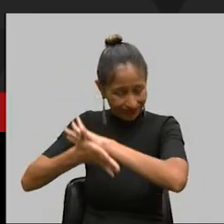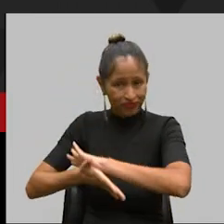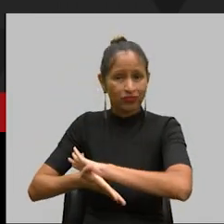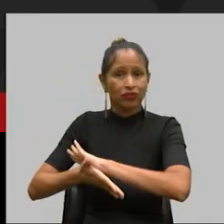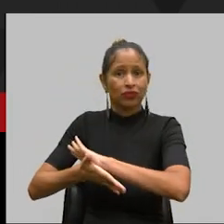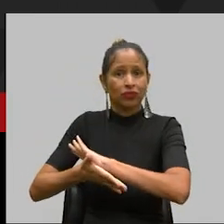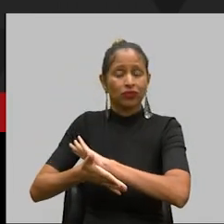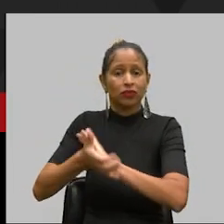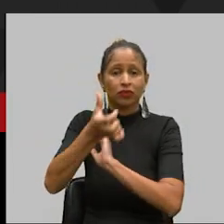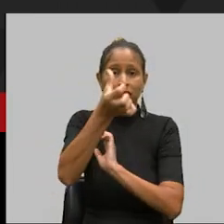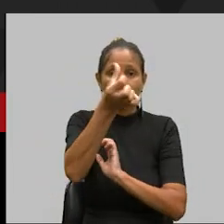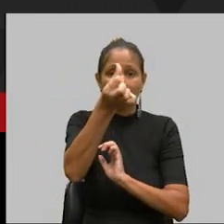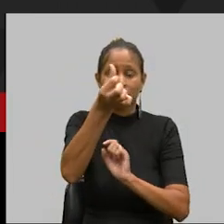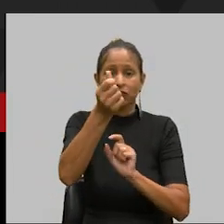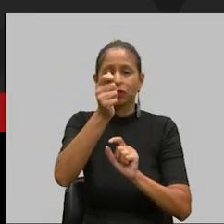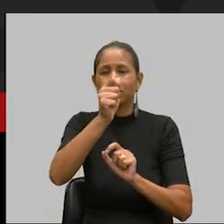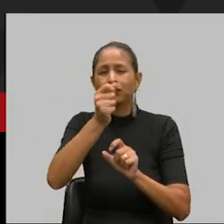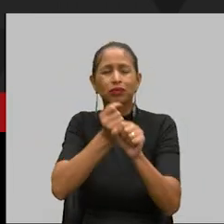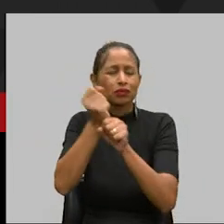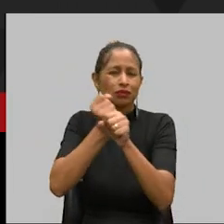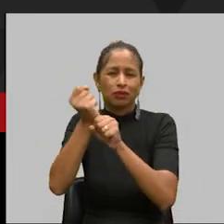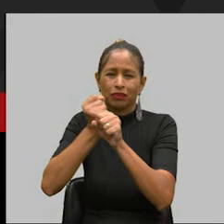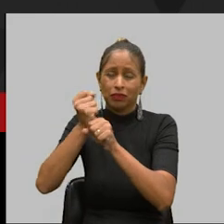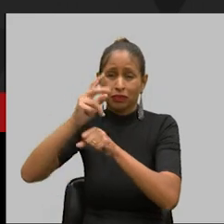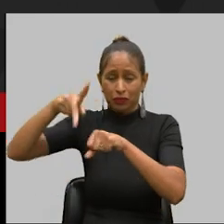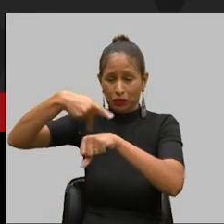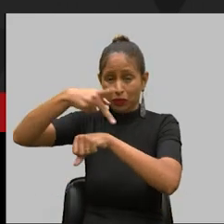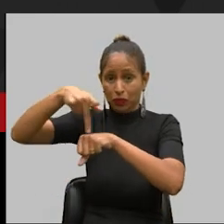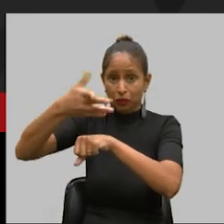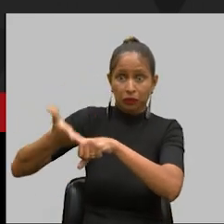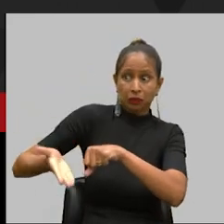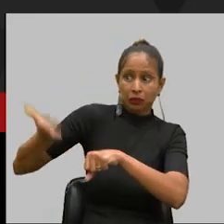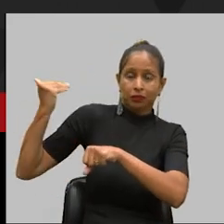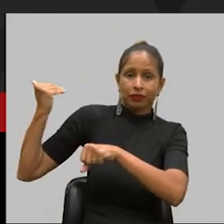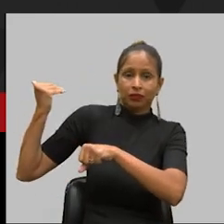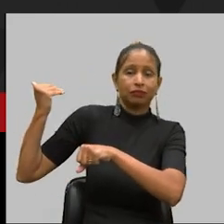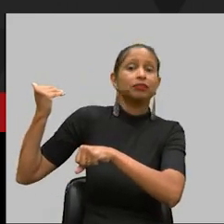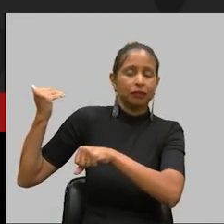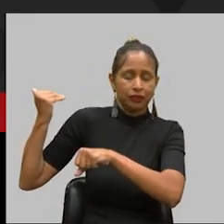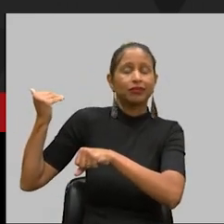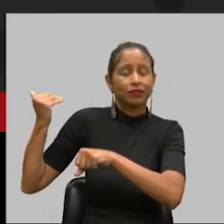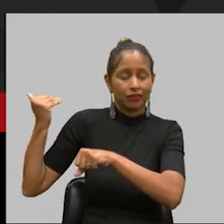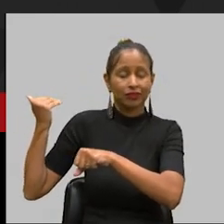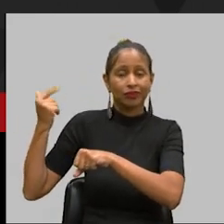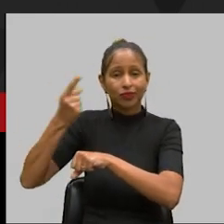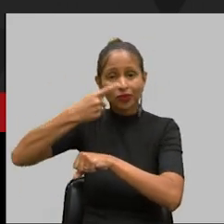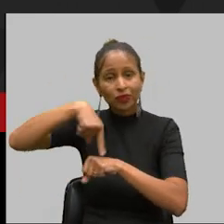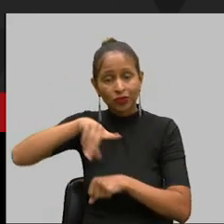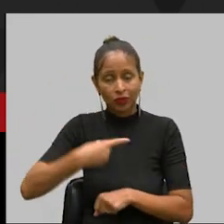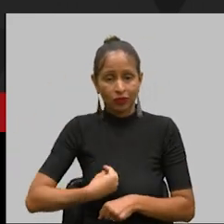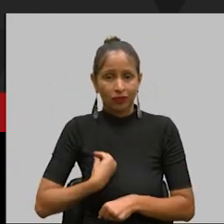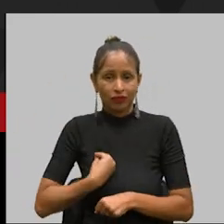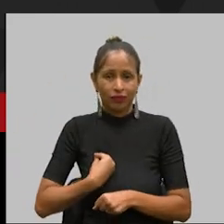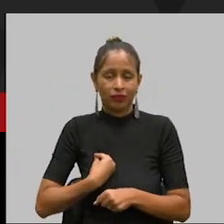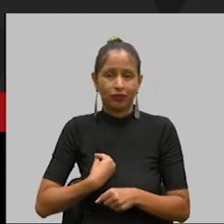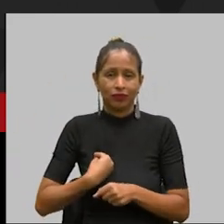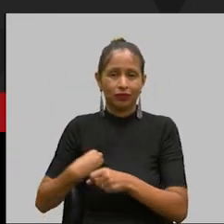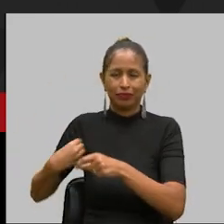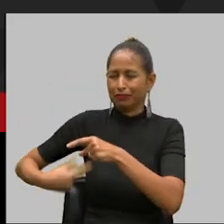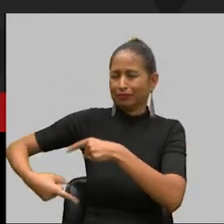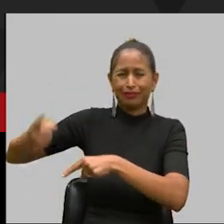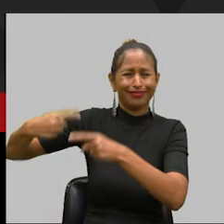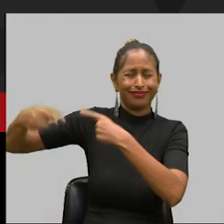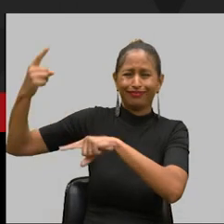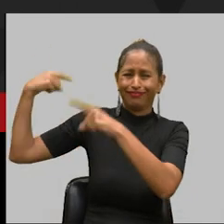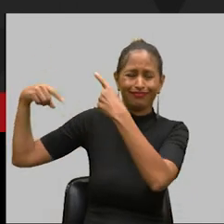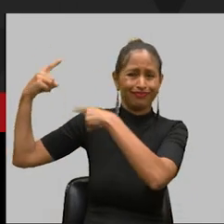por se anos de obscurantismo que o nosso país atravessou então nós tivemos um grande retrocesso em